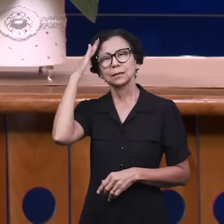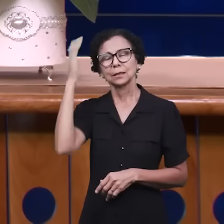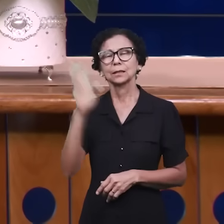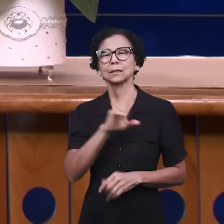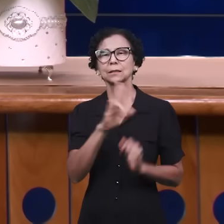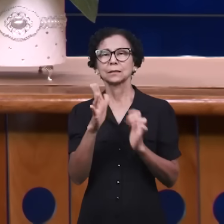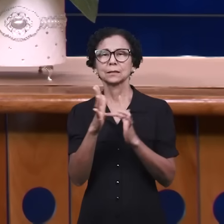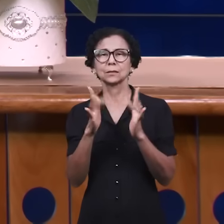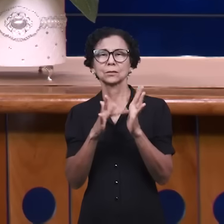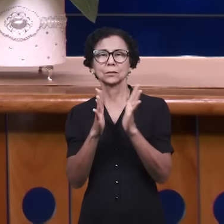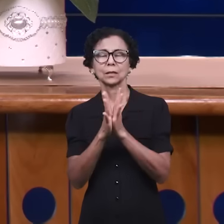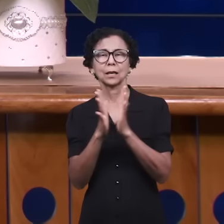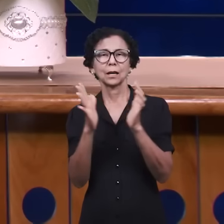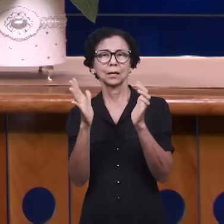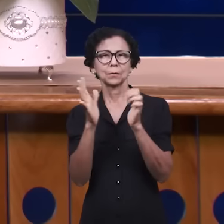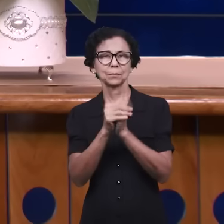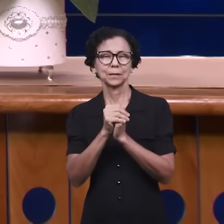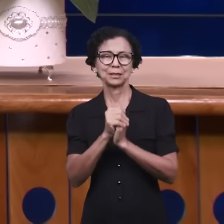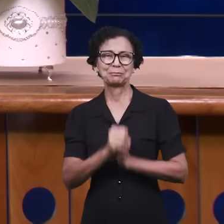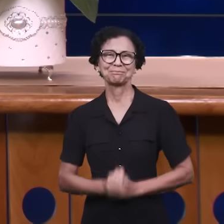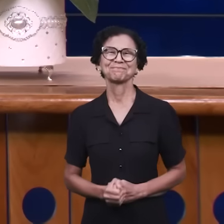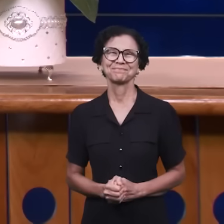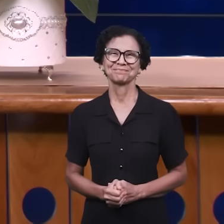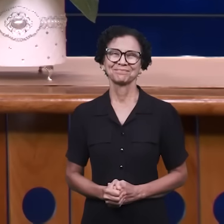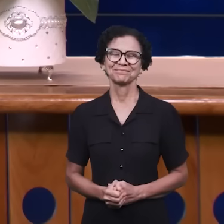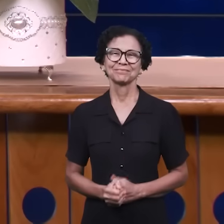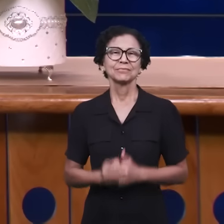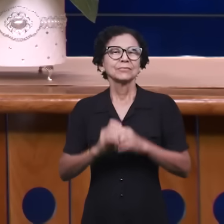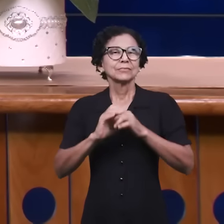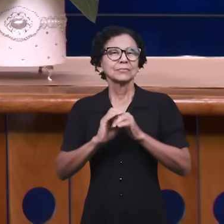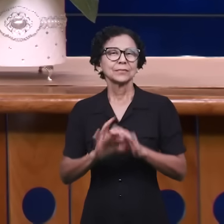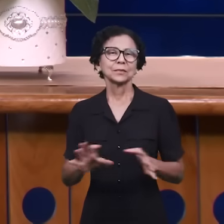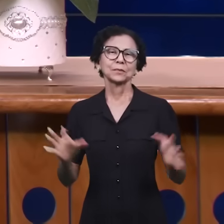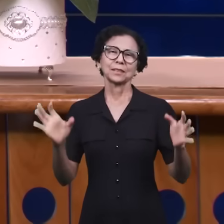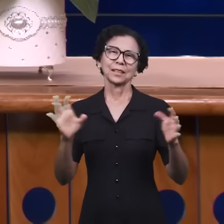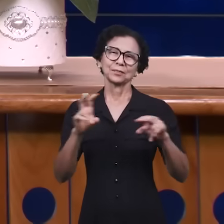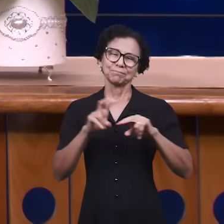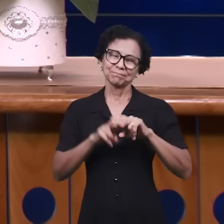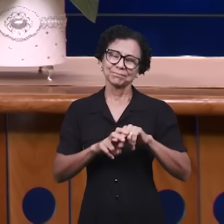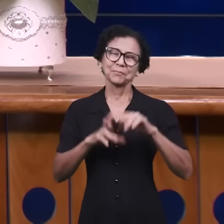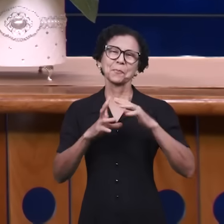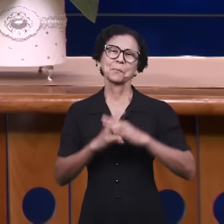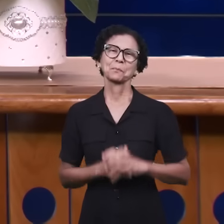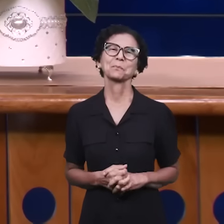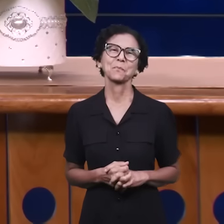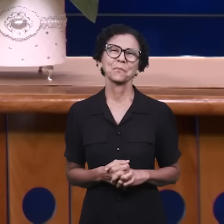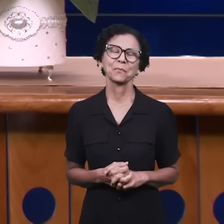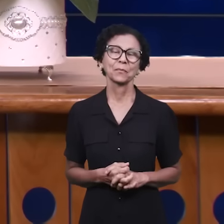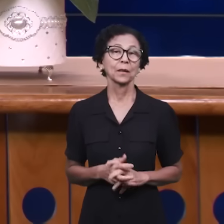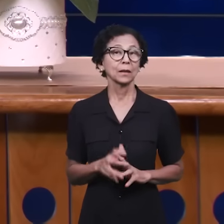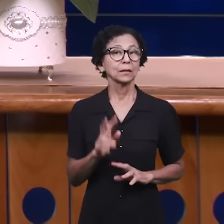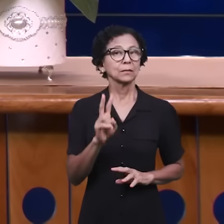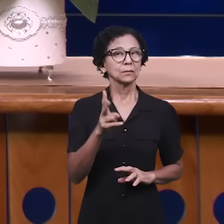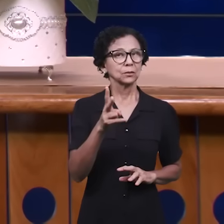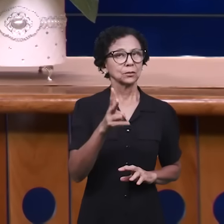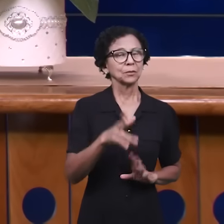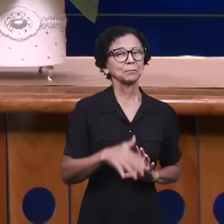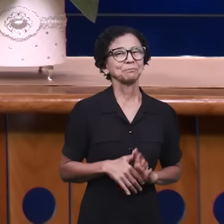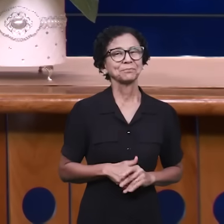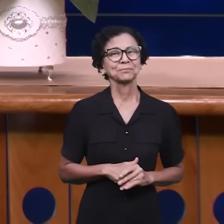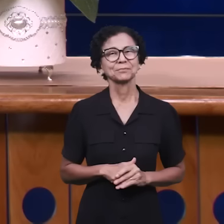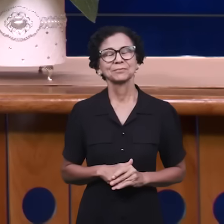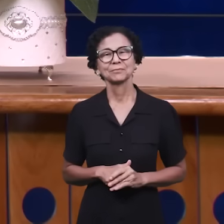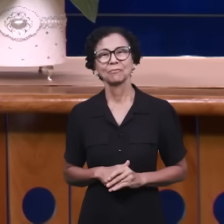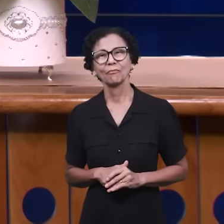Jesus. Amém. Amém. Aqueles que estiveram de pé podem estar à vontade, podem se sentar. E nós vamos agora dar sequência com